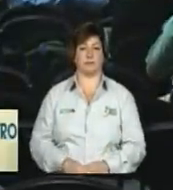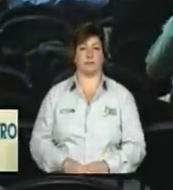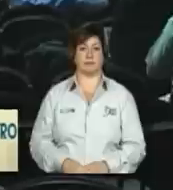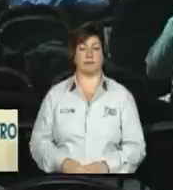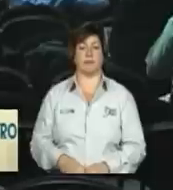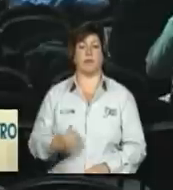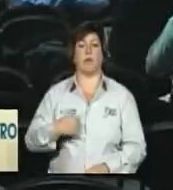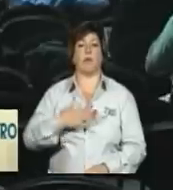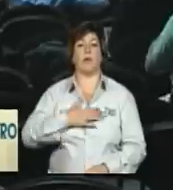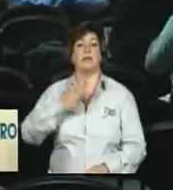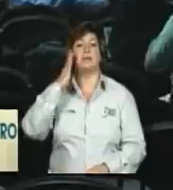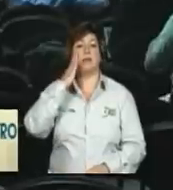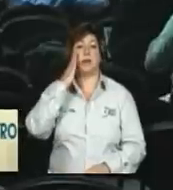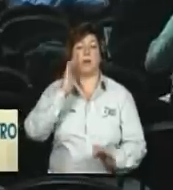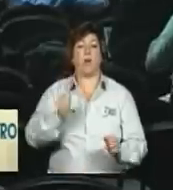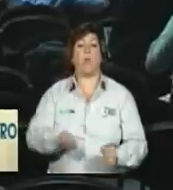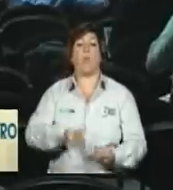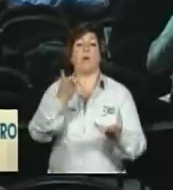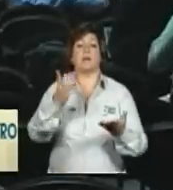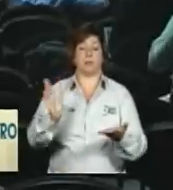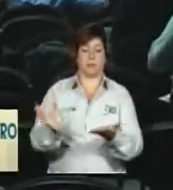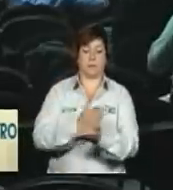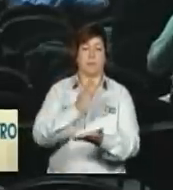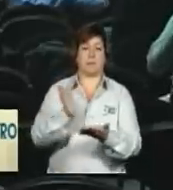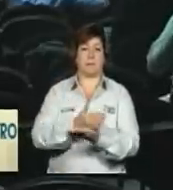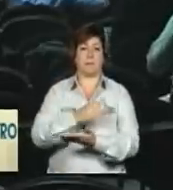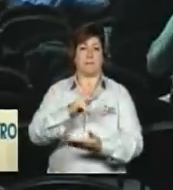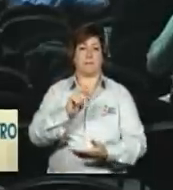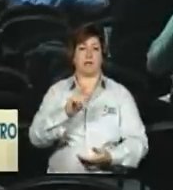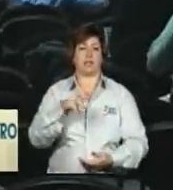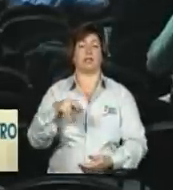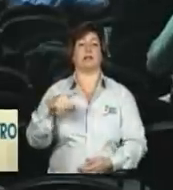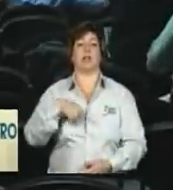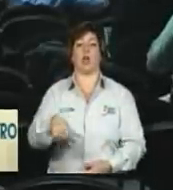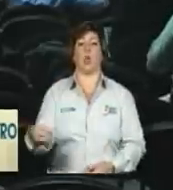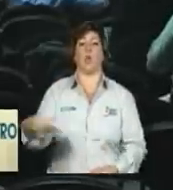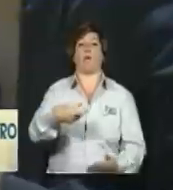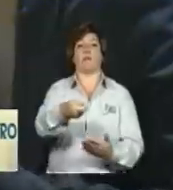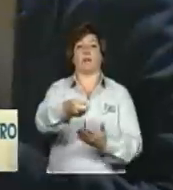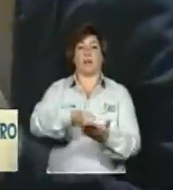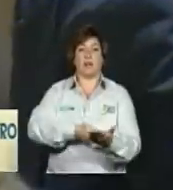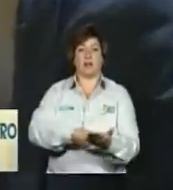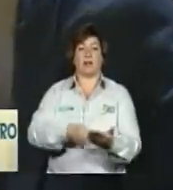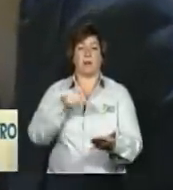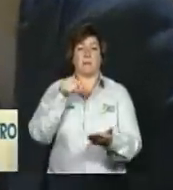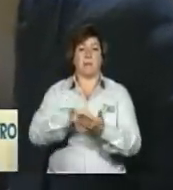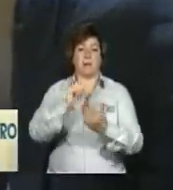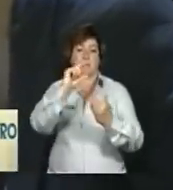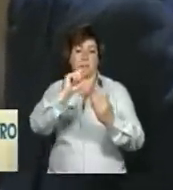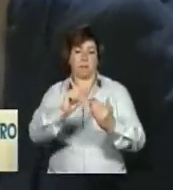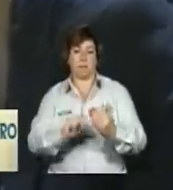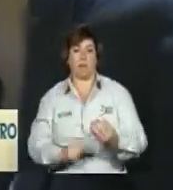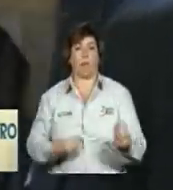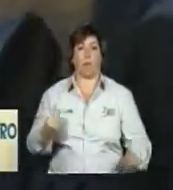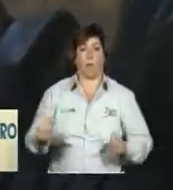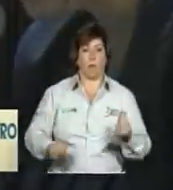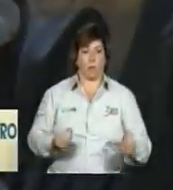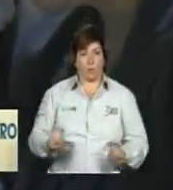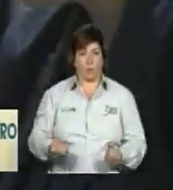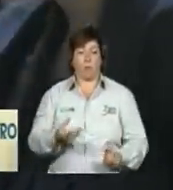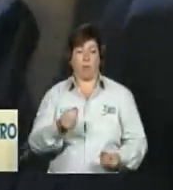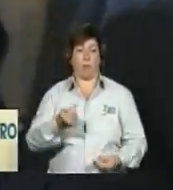Gostaria de saber quantas páginas tem o novo texto, que é uma dúvida que os jornalistas sempre adoramos, e parágrafos, e se foi reduzido muito ou